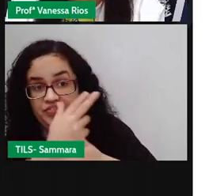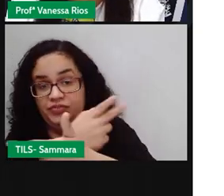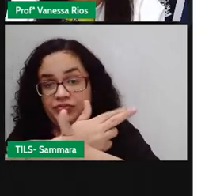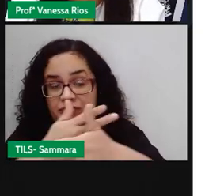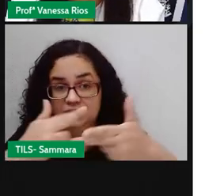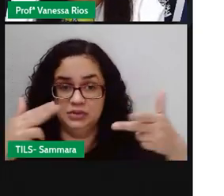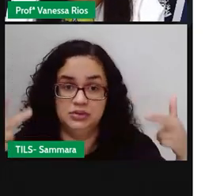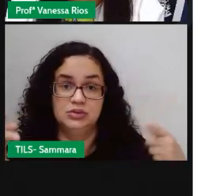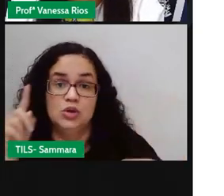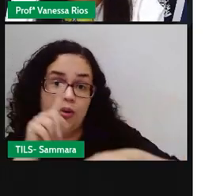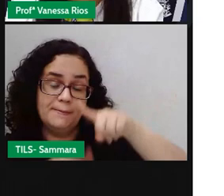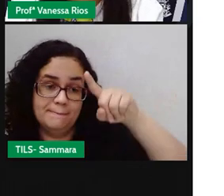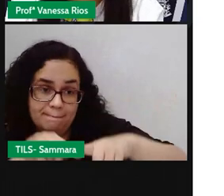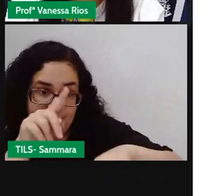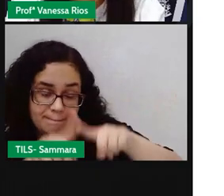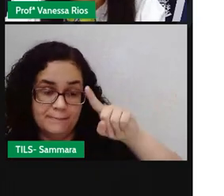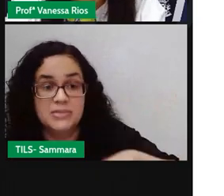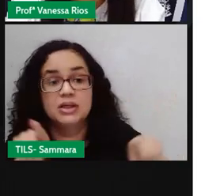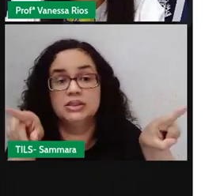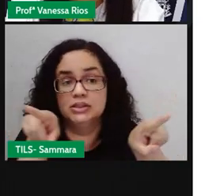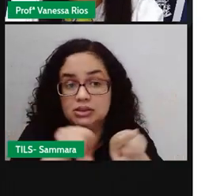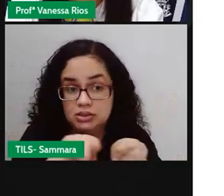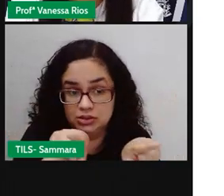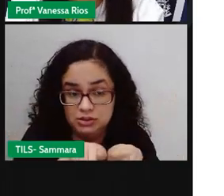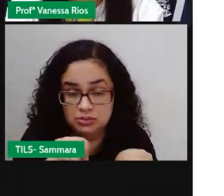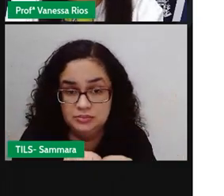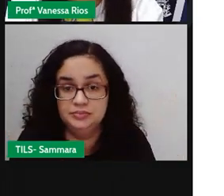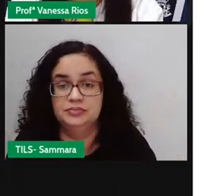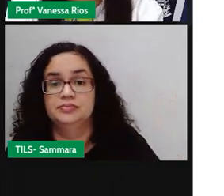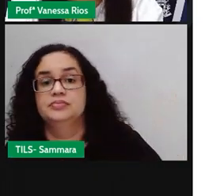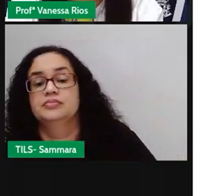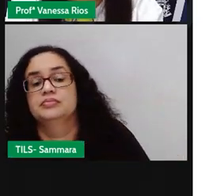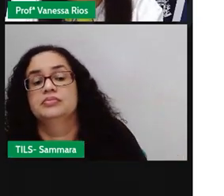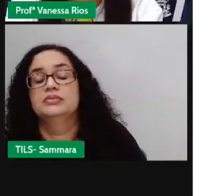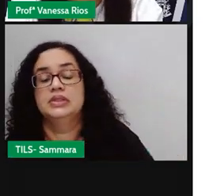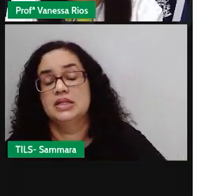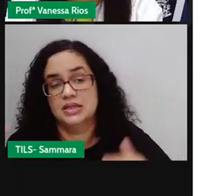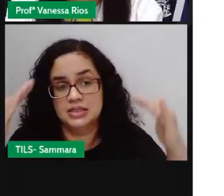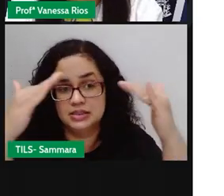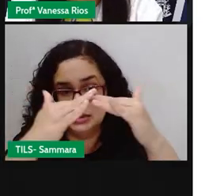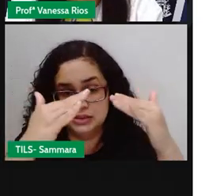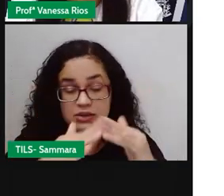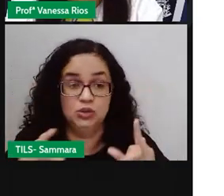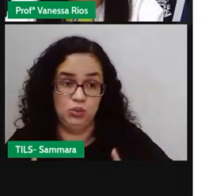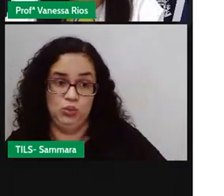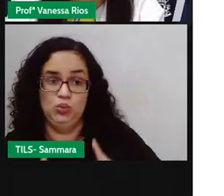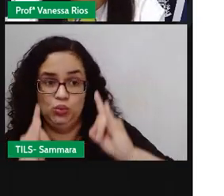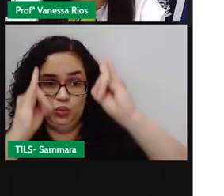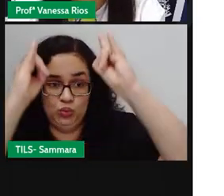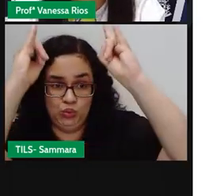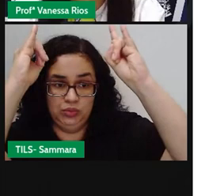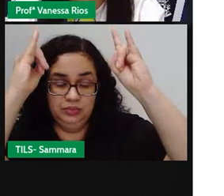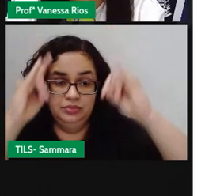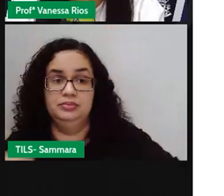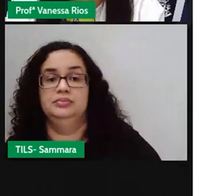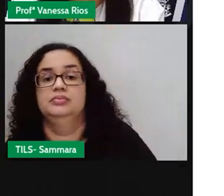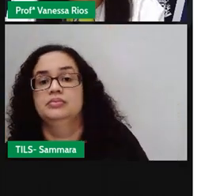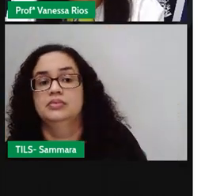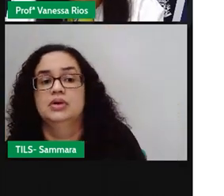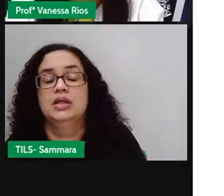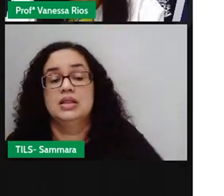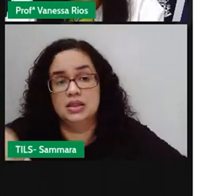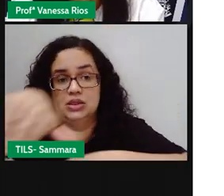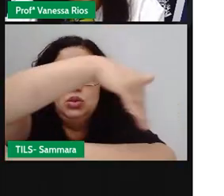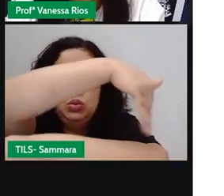diversos objetos e também nas construções, né? Nas casas, no prédio, no apartamento,